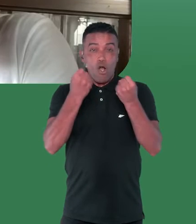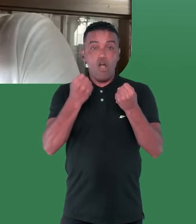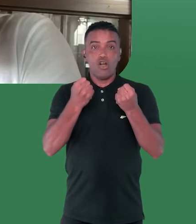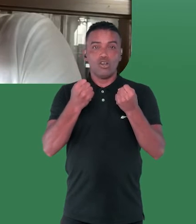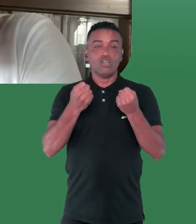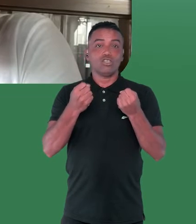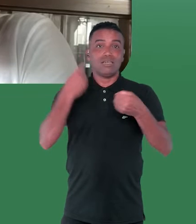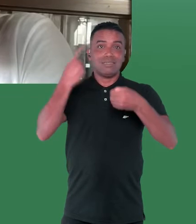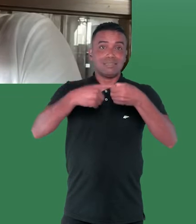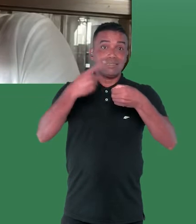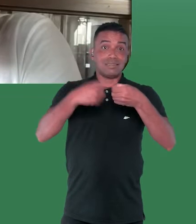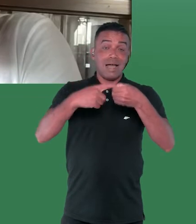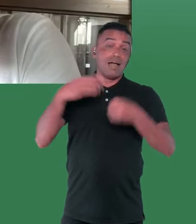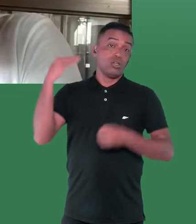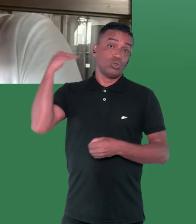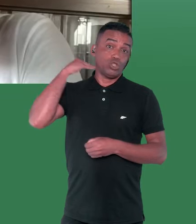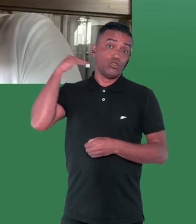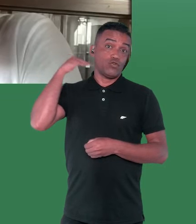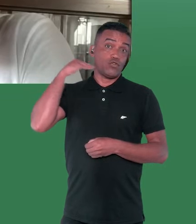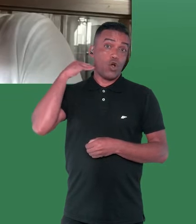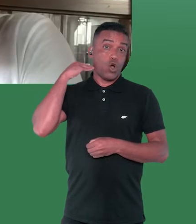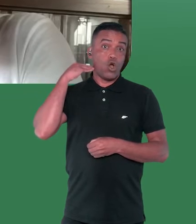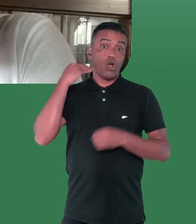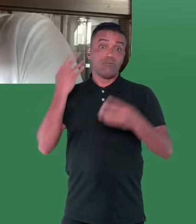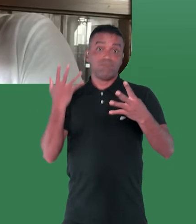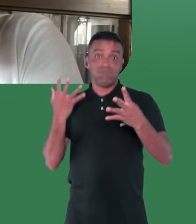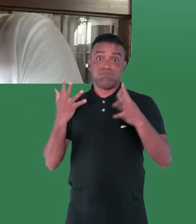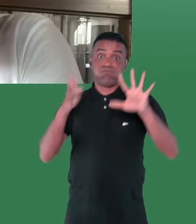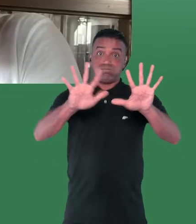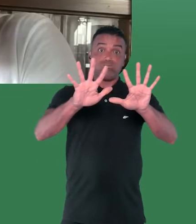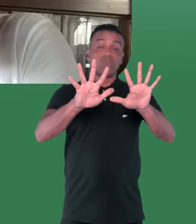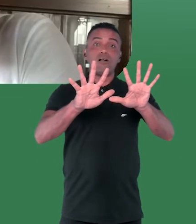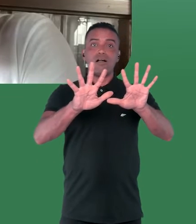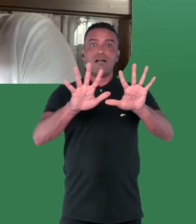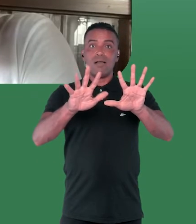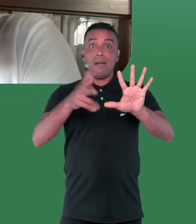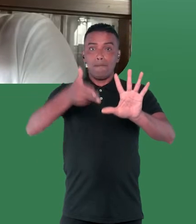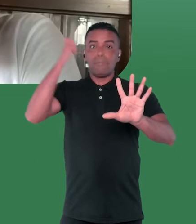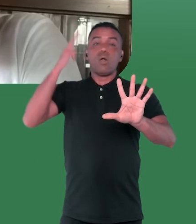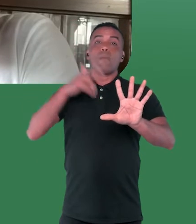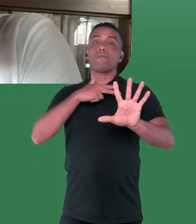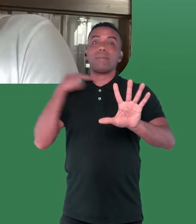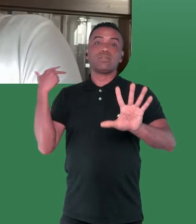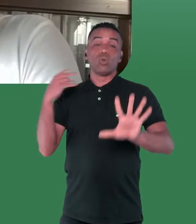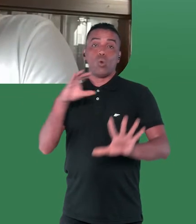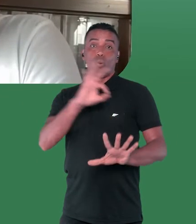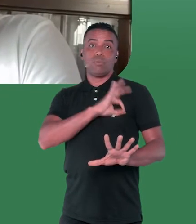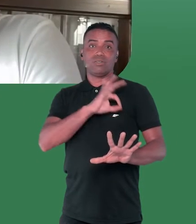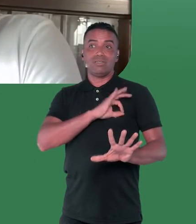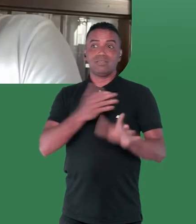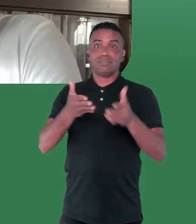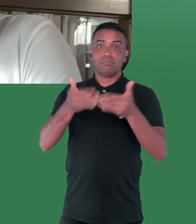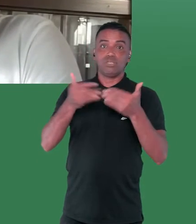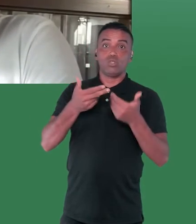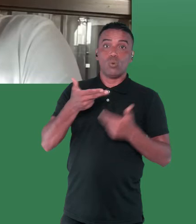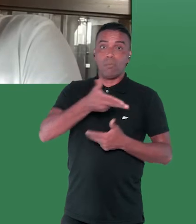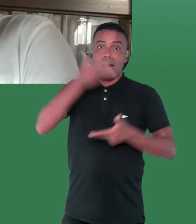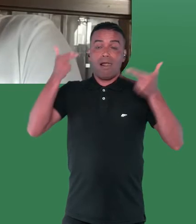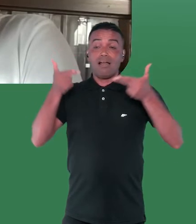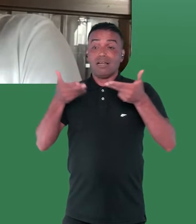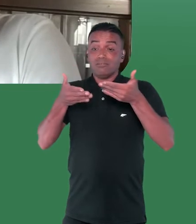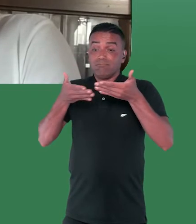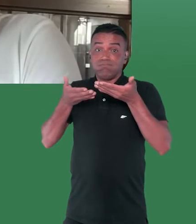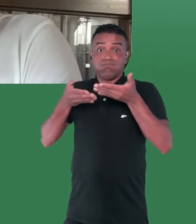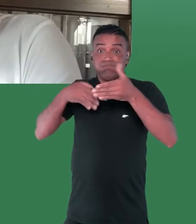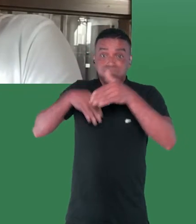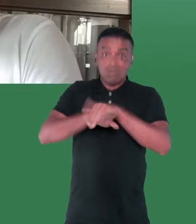polícia o cercou em praça pública, deram um tiro na cabeça de um tenente, jogaram o corpo lá fora, assustou, pediram mais armas e se entrincheiraram no bairro lá.